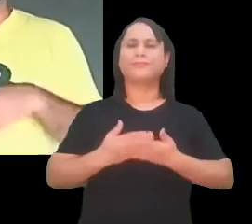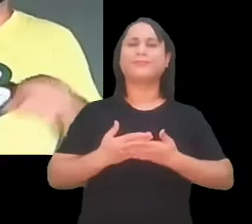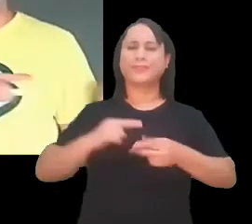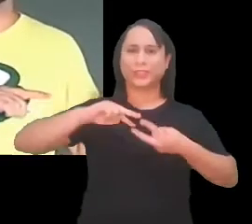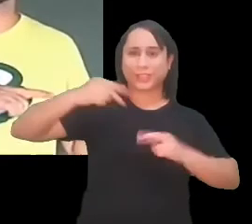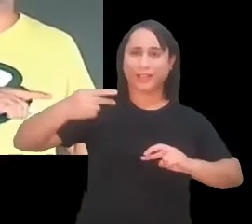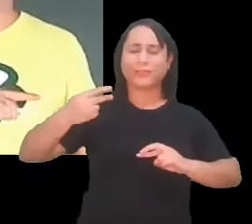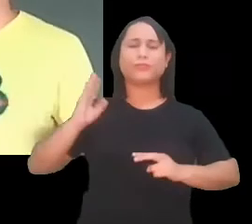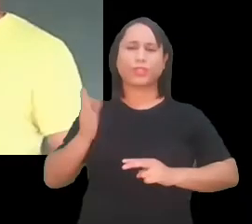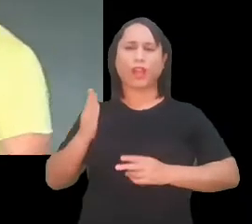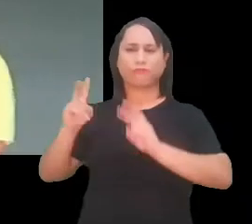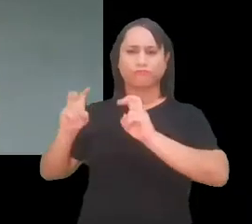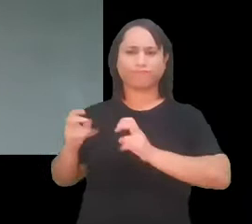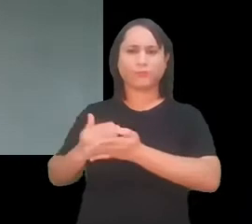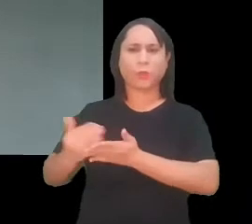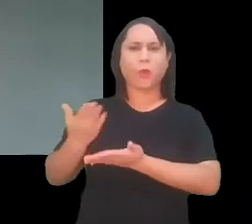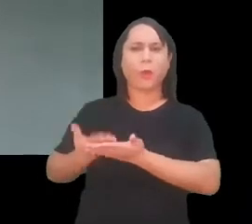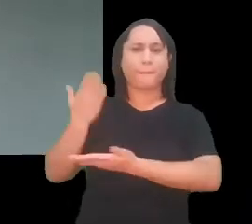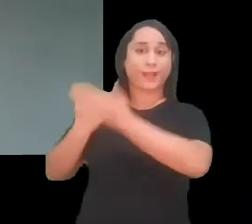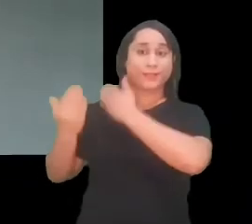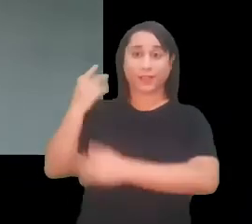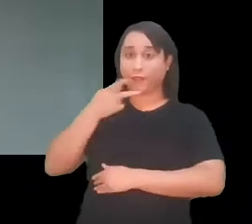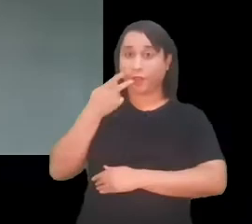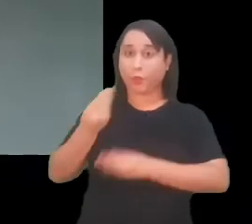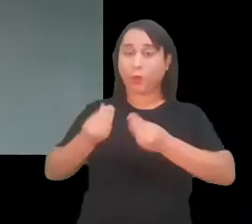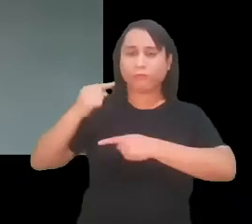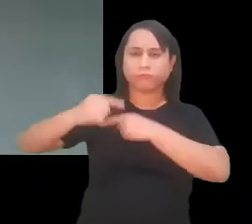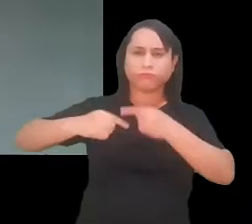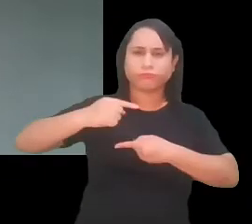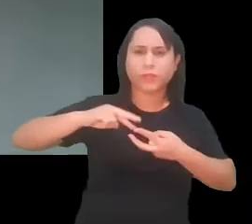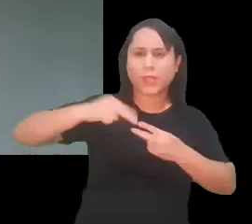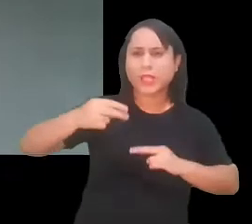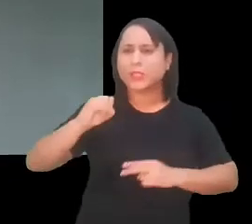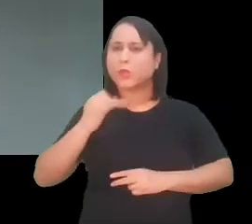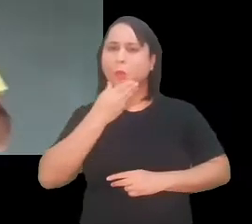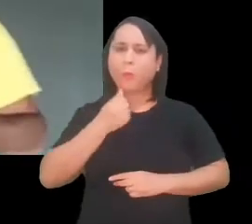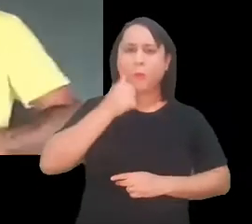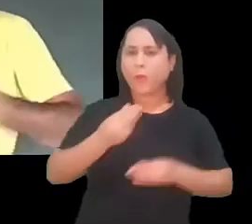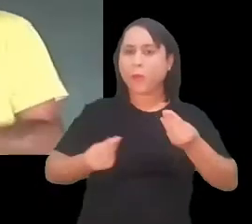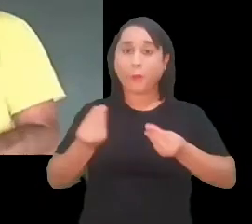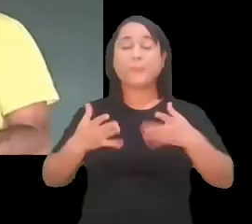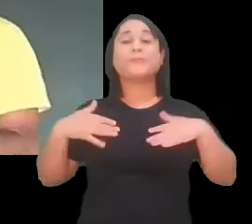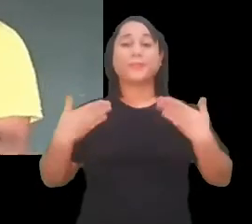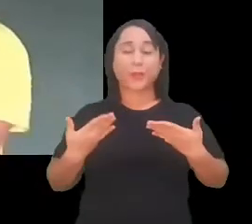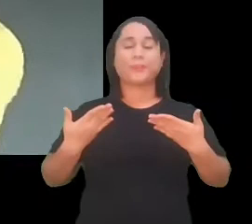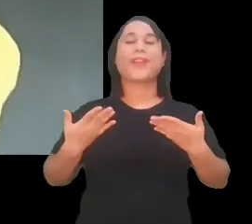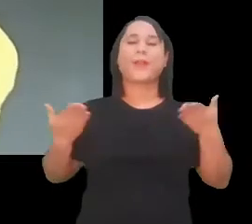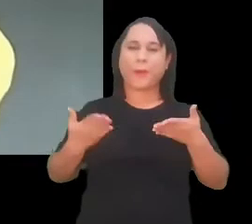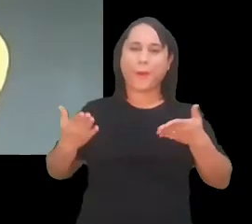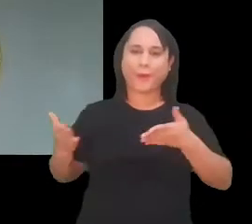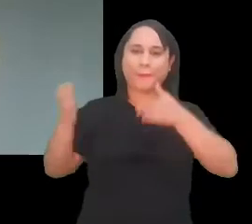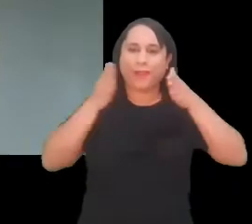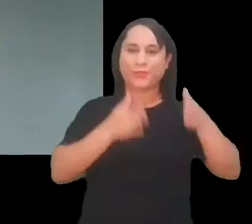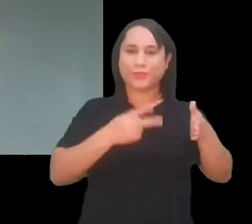assunto que a gente começou na aula passada. A gente estava falando de herança sexual e agora nós temos a parte 2 desse assunto, em que a gente vai tratar da